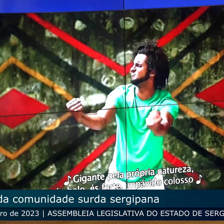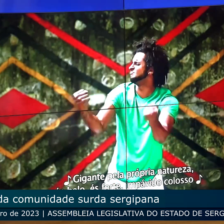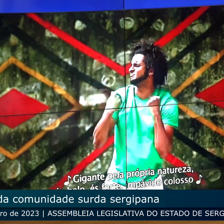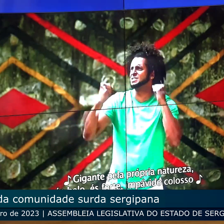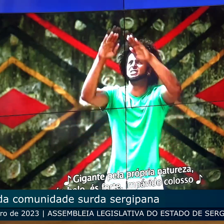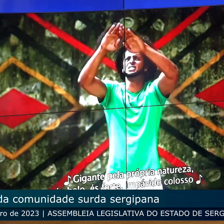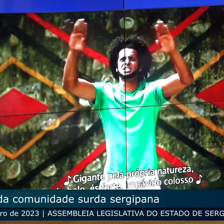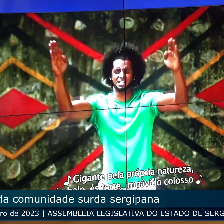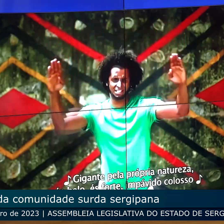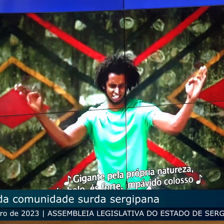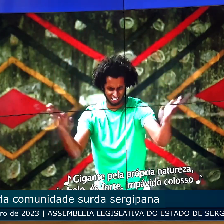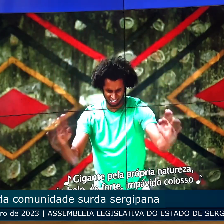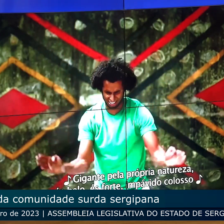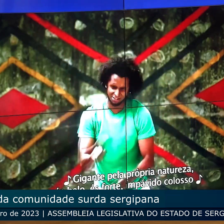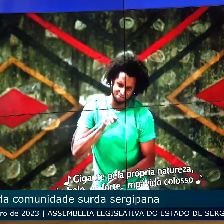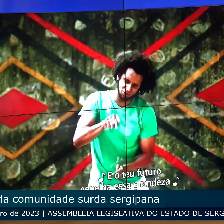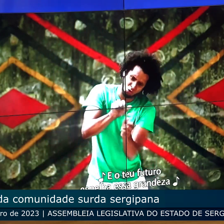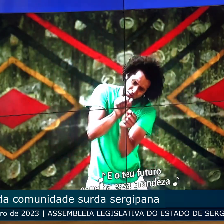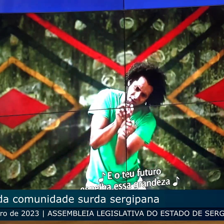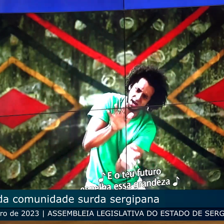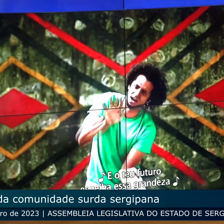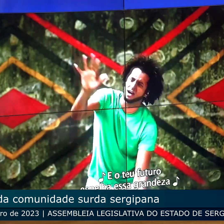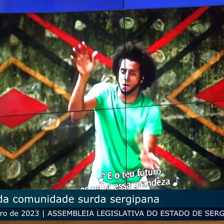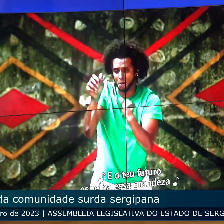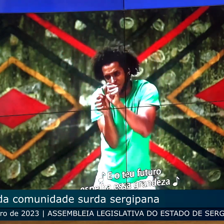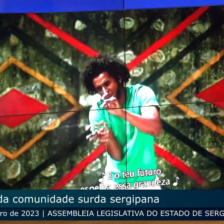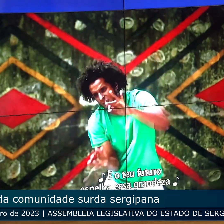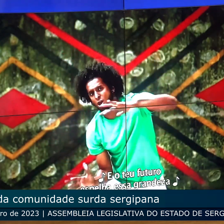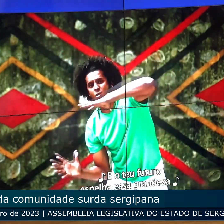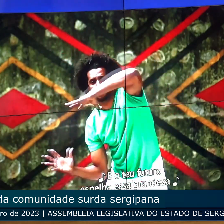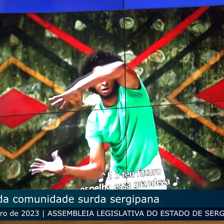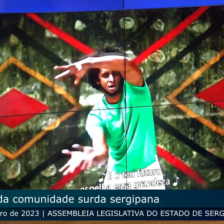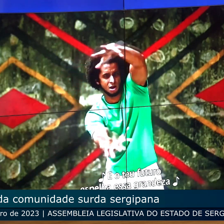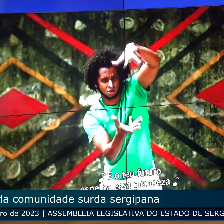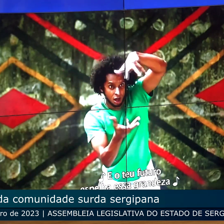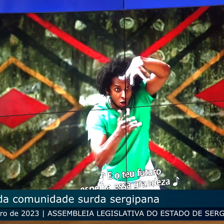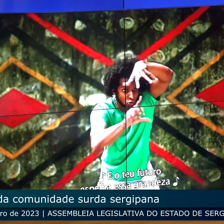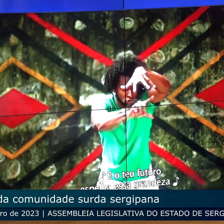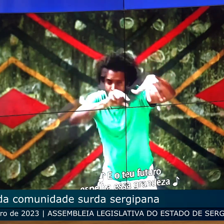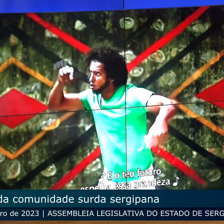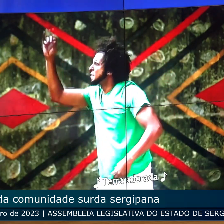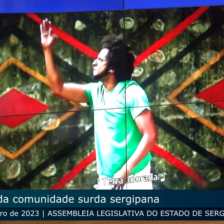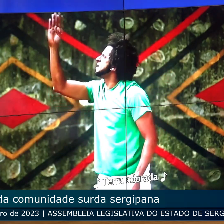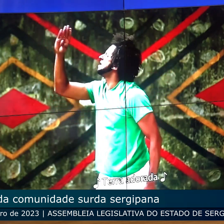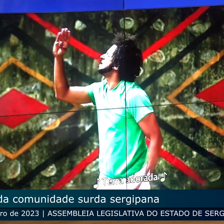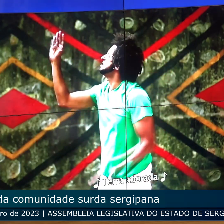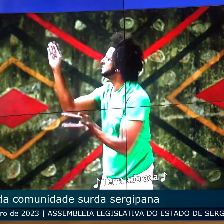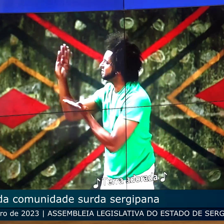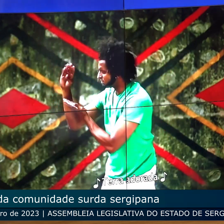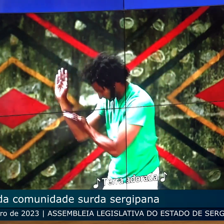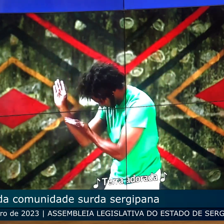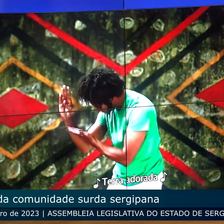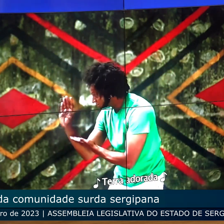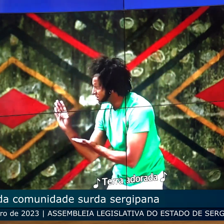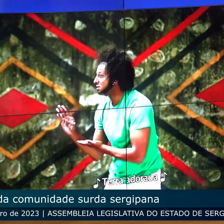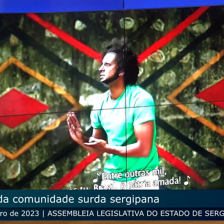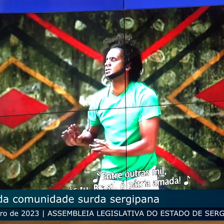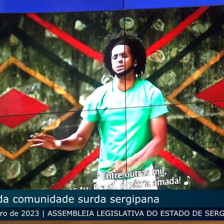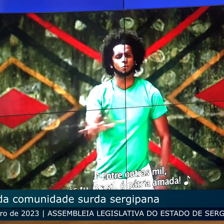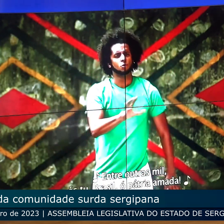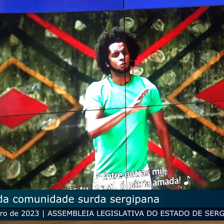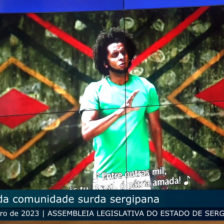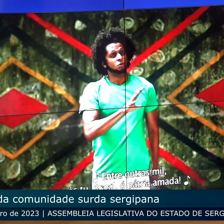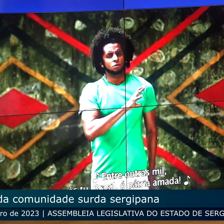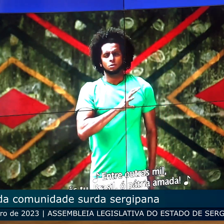pátria do Colosso. E teu futuro espelha essa grandeza, terra adorada.